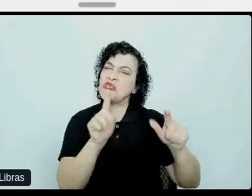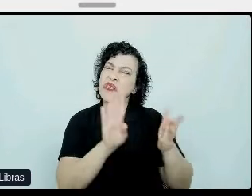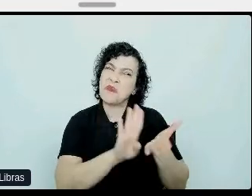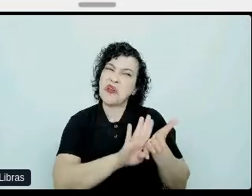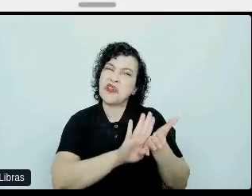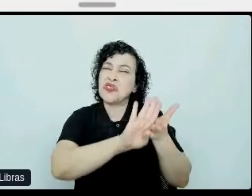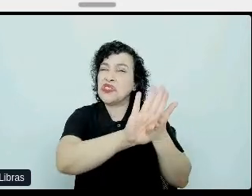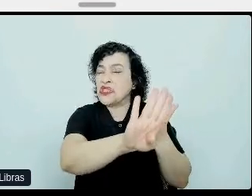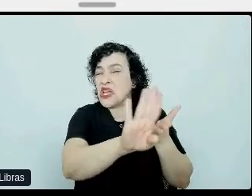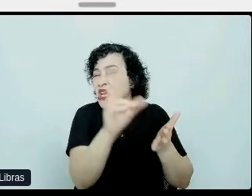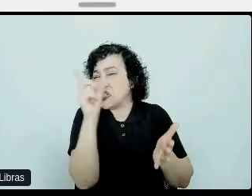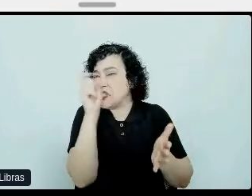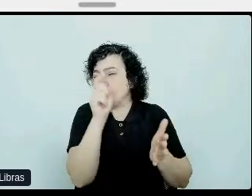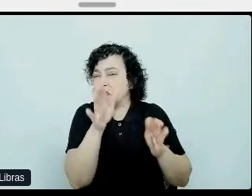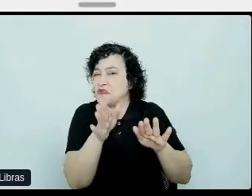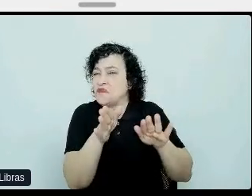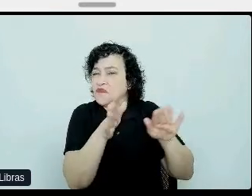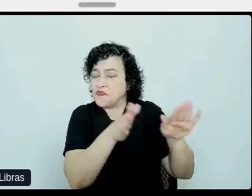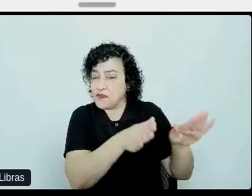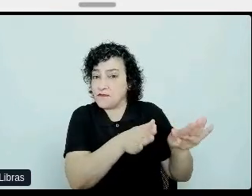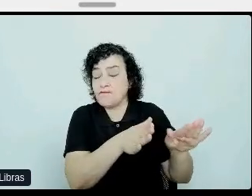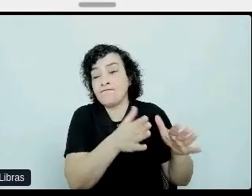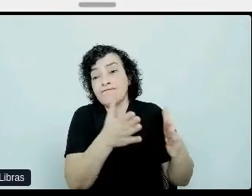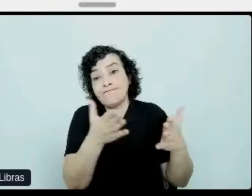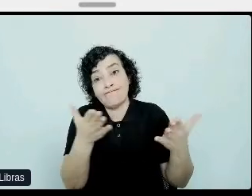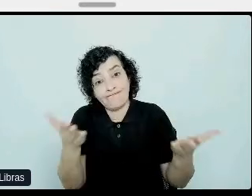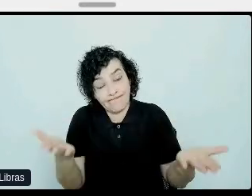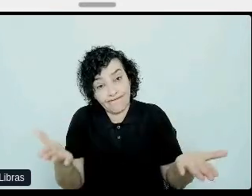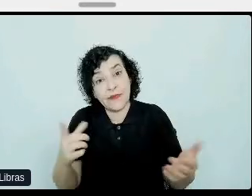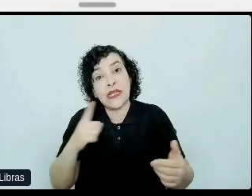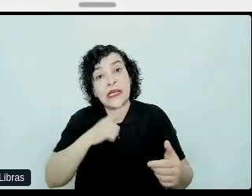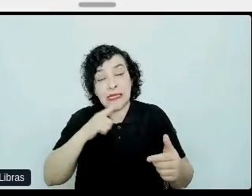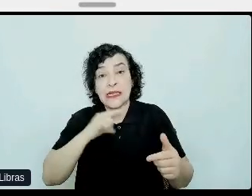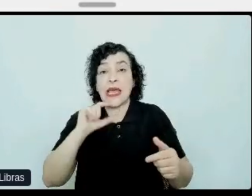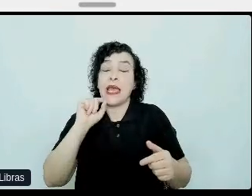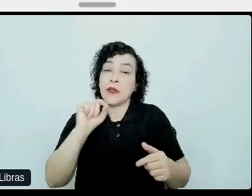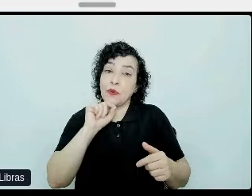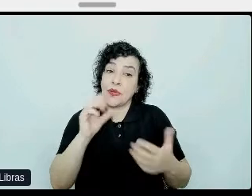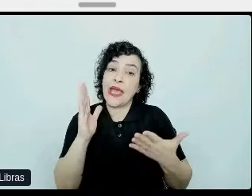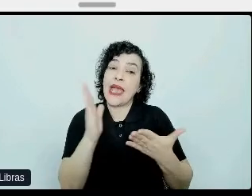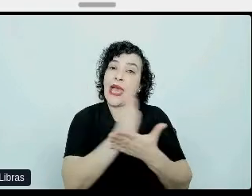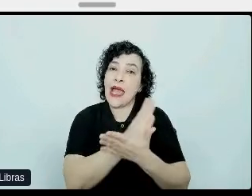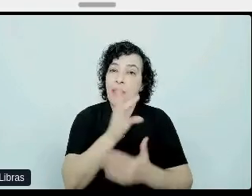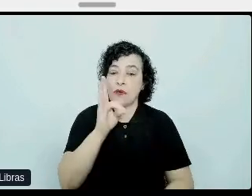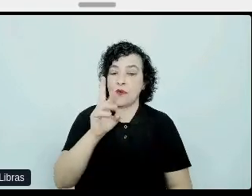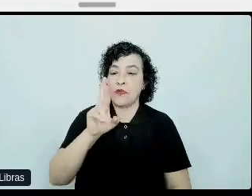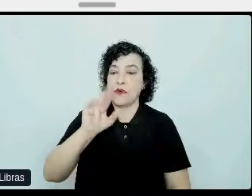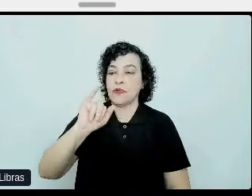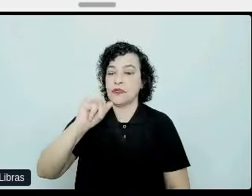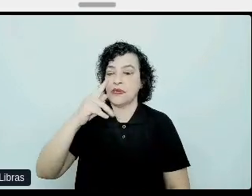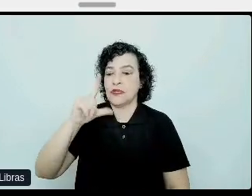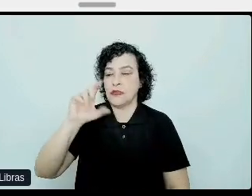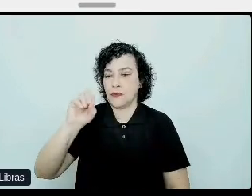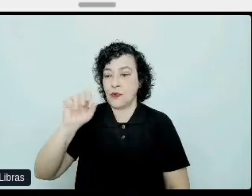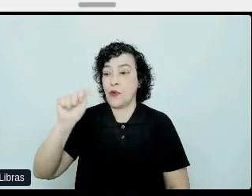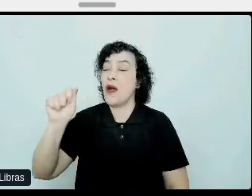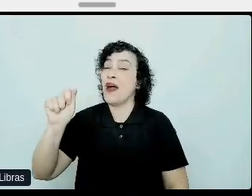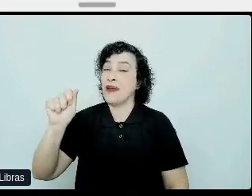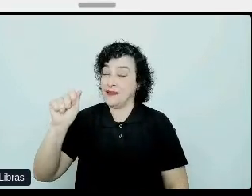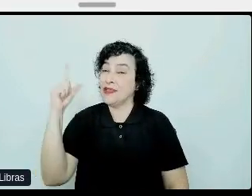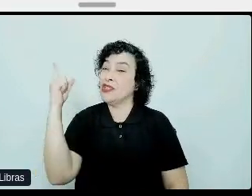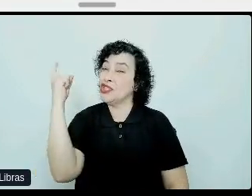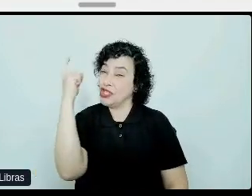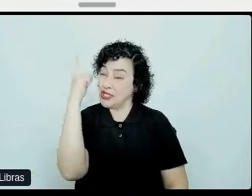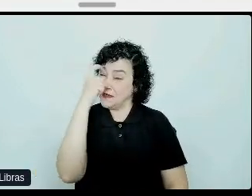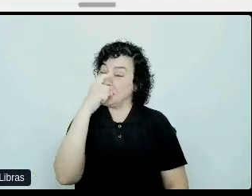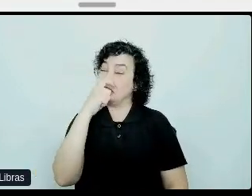muito difícil de fazer. E realmente a gente tem itens AAA que eles são bem complexos, mas tem itens de AAA que eles não são